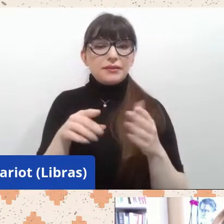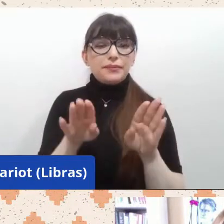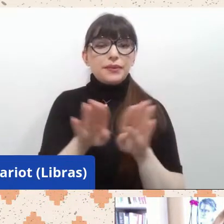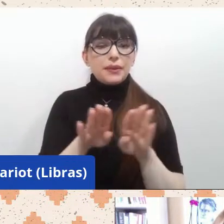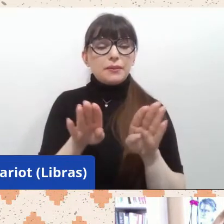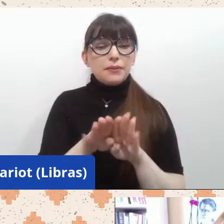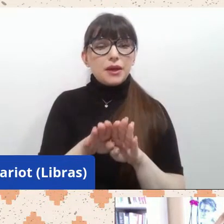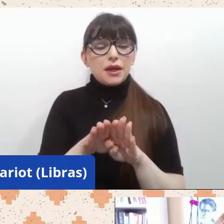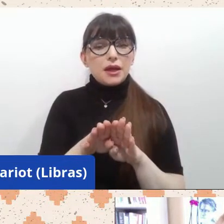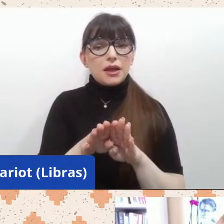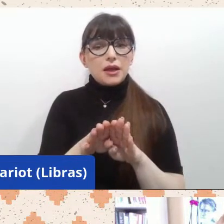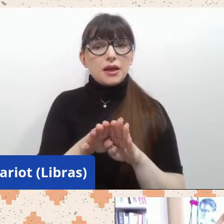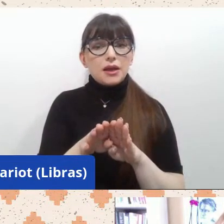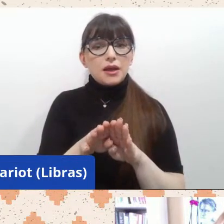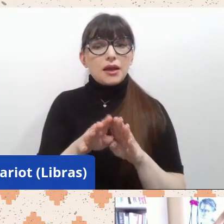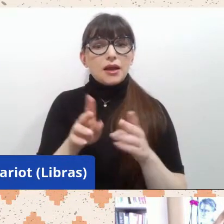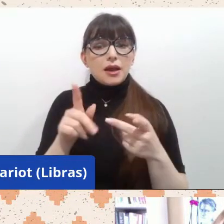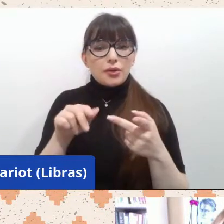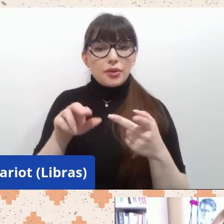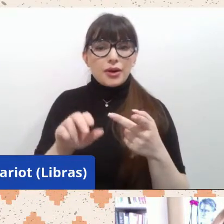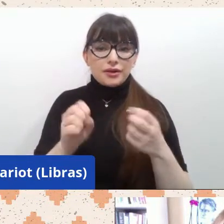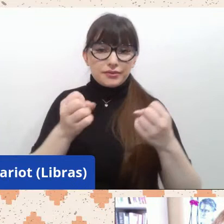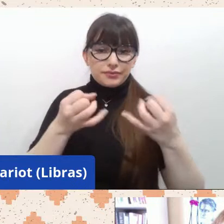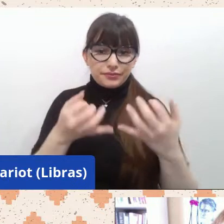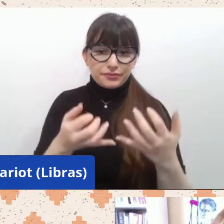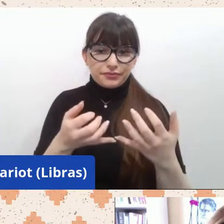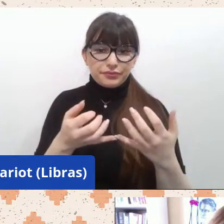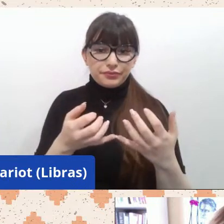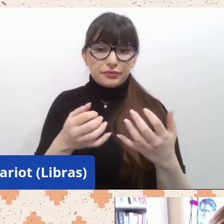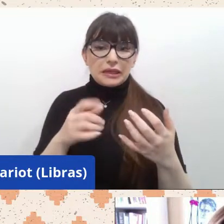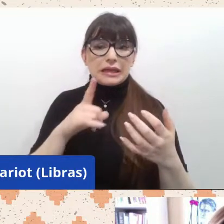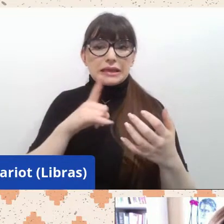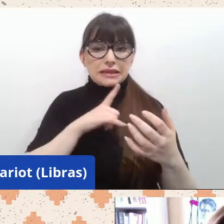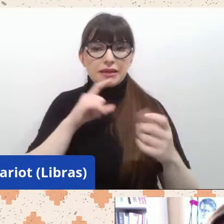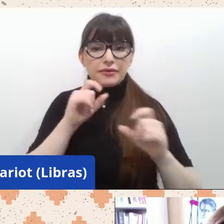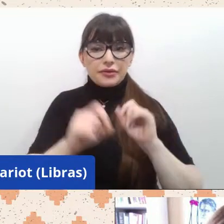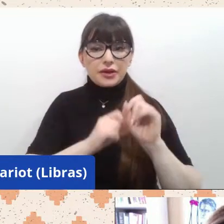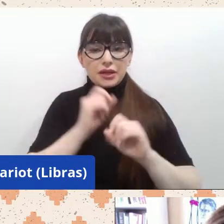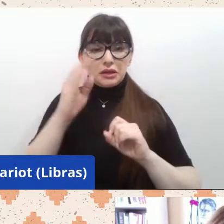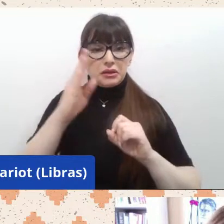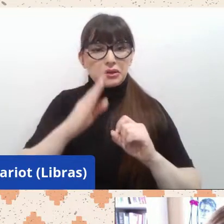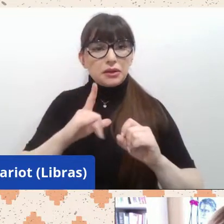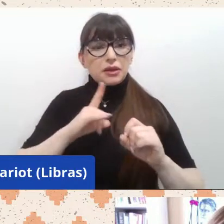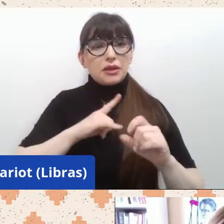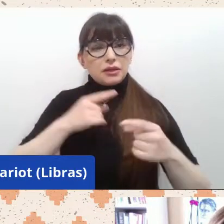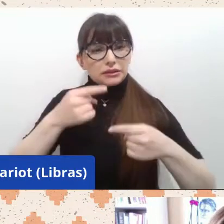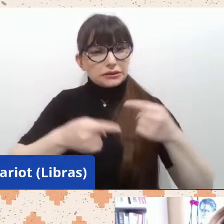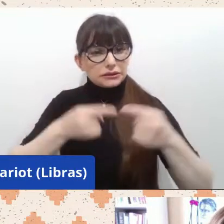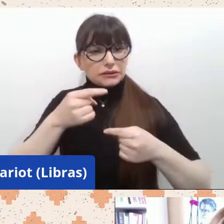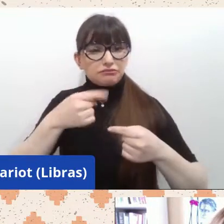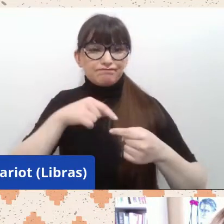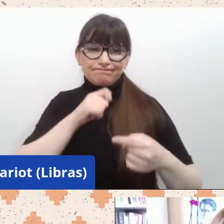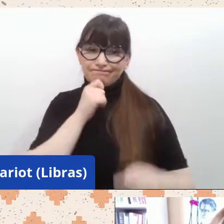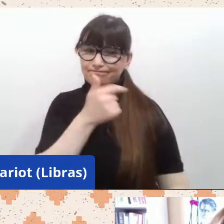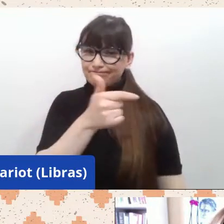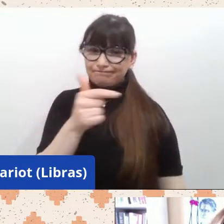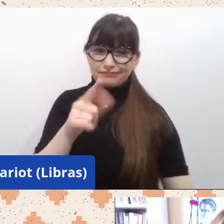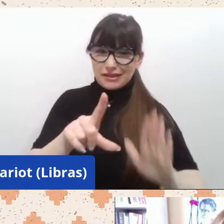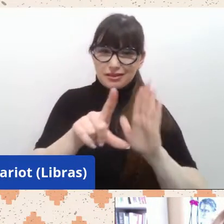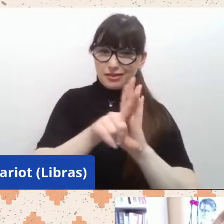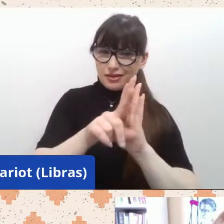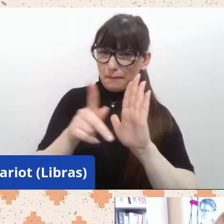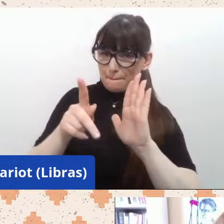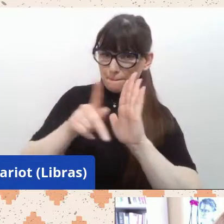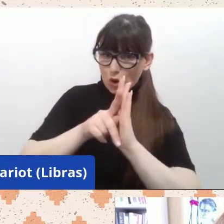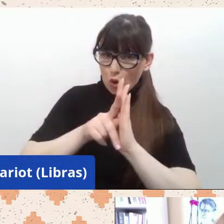Rachel discutiu isso. Aqui no Brasil, a gente teve, você mencionou bem o que a gente não tem uma legislação própria sobre isso,